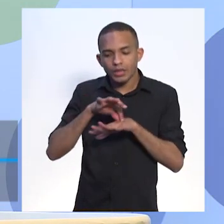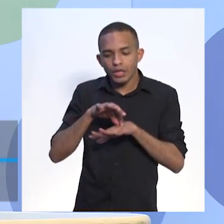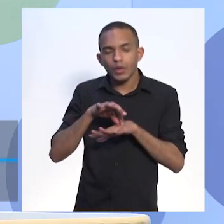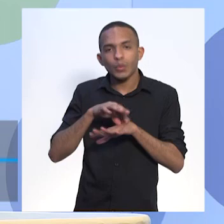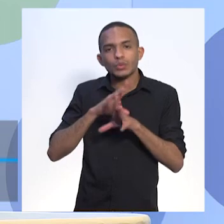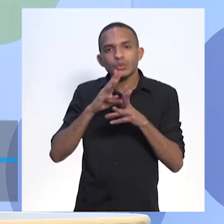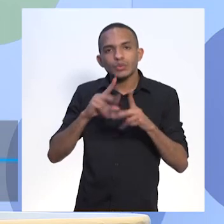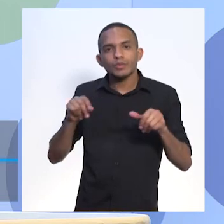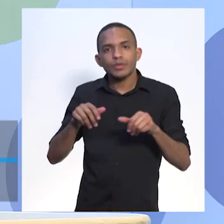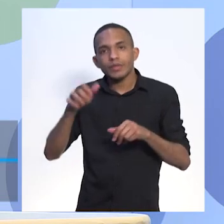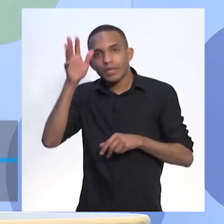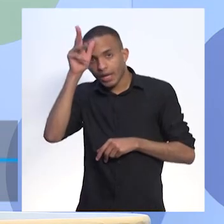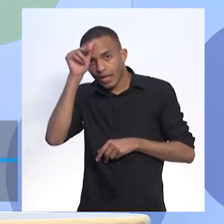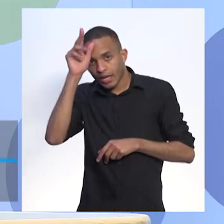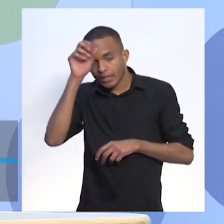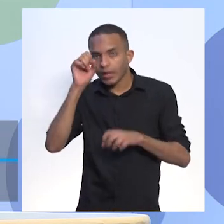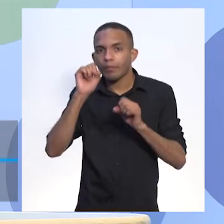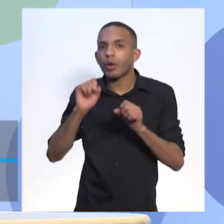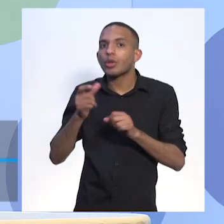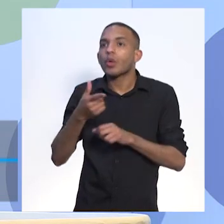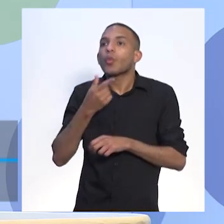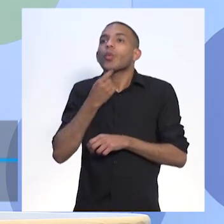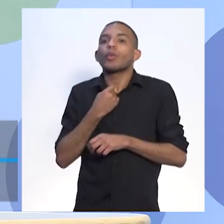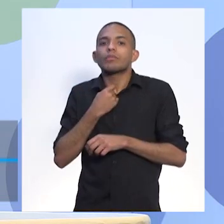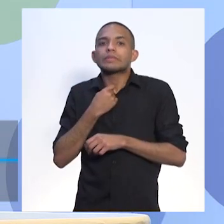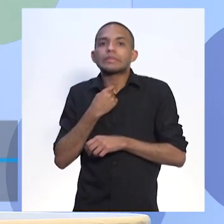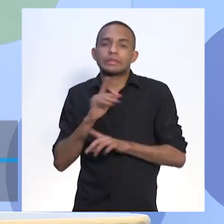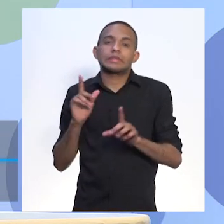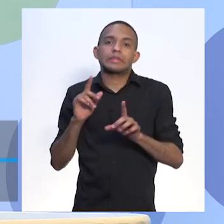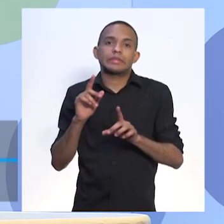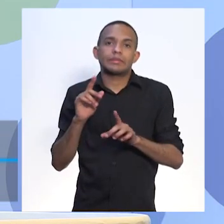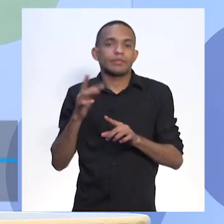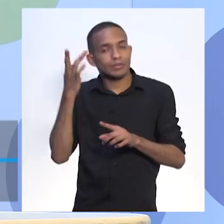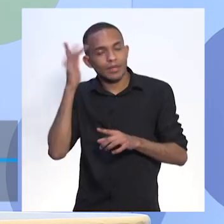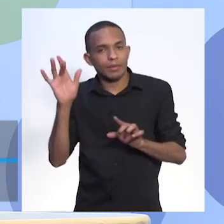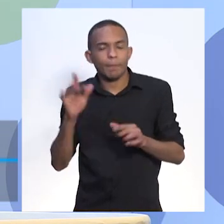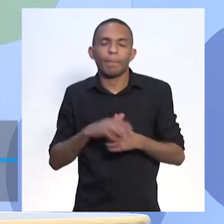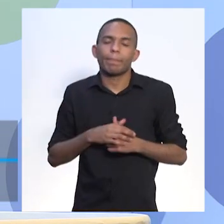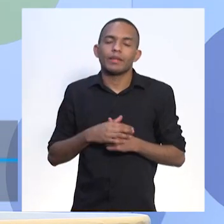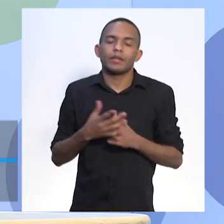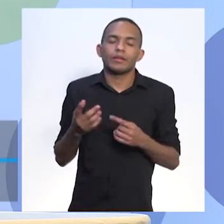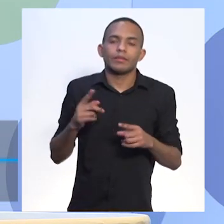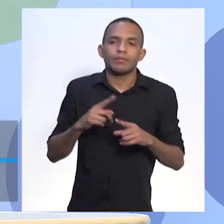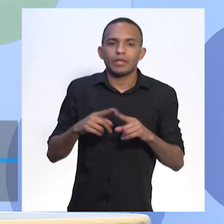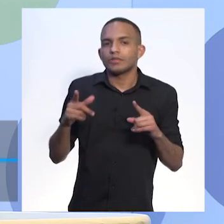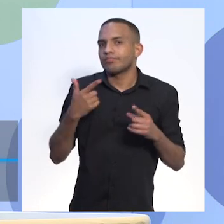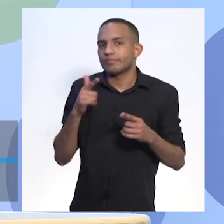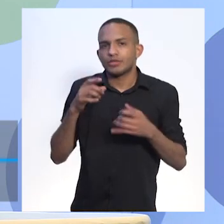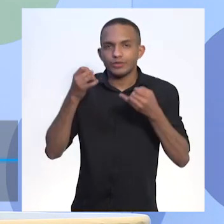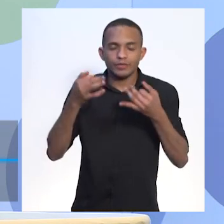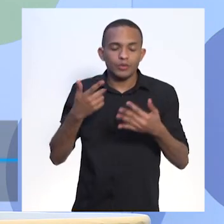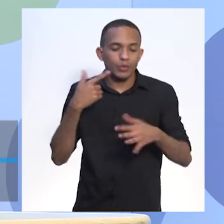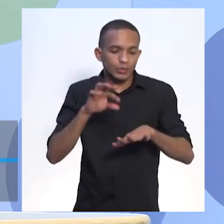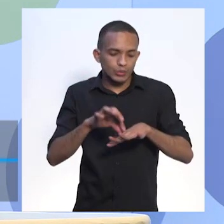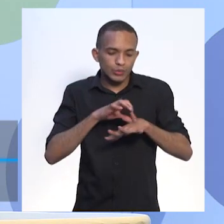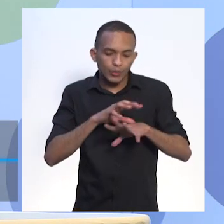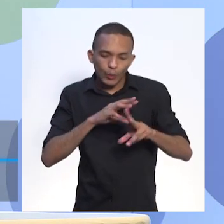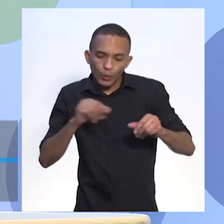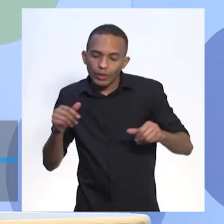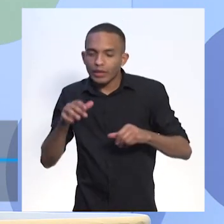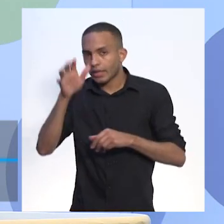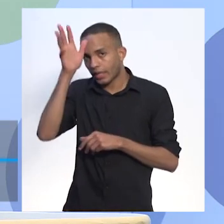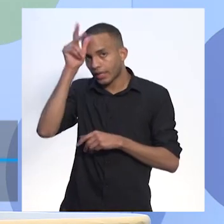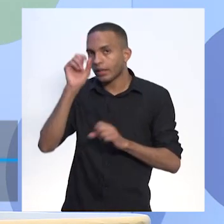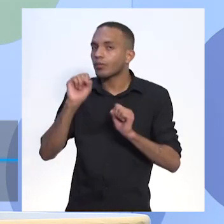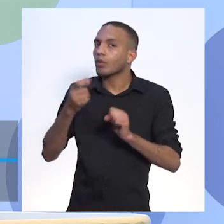e galinha pode ter engolido por acidente. Mas não há justificativa. Mas tem da Larissa. Anel de Pérola sumiu e a galinha pode